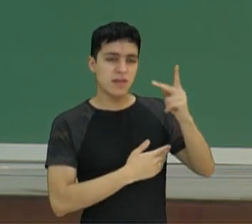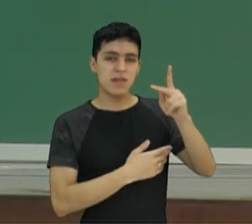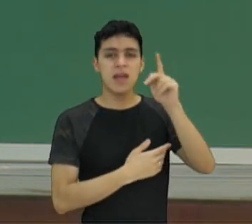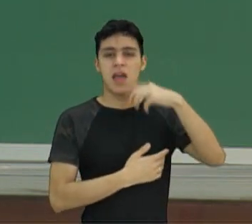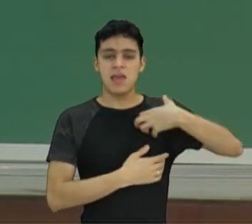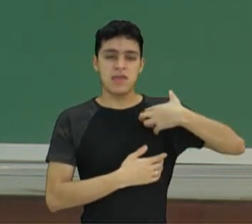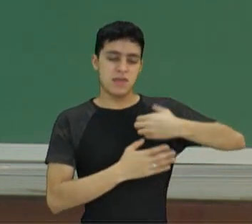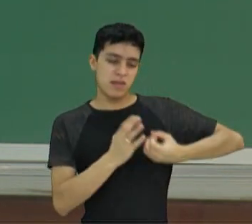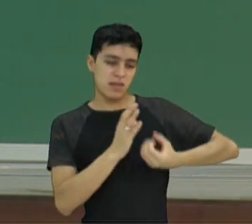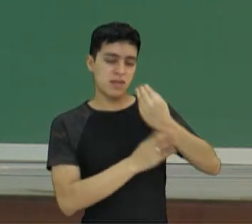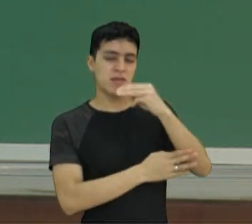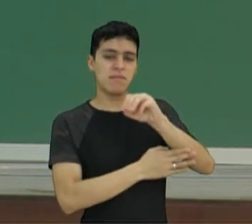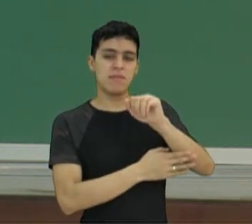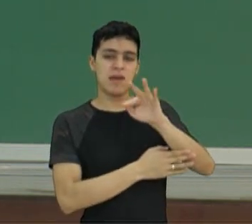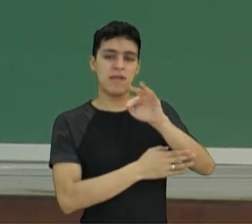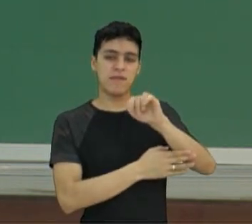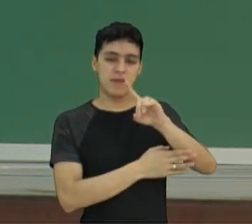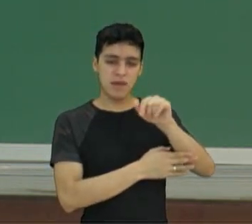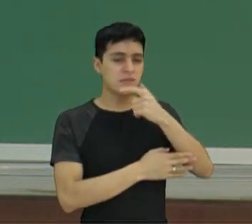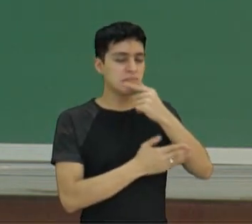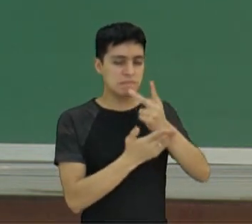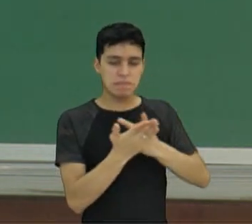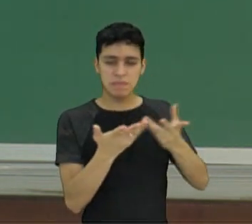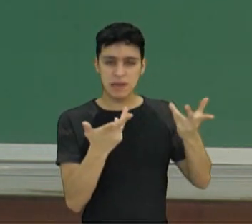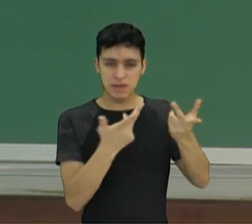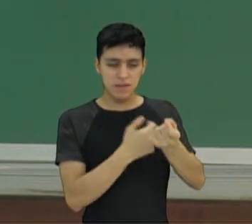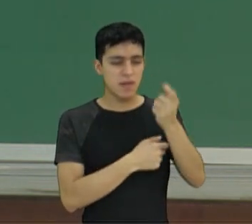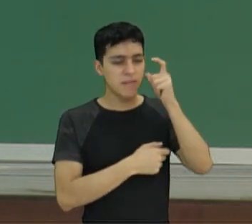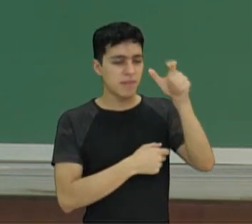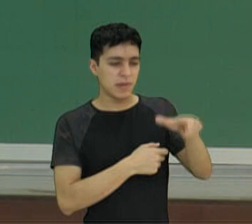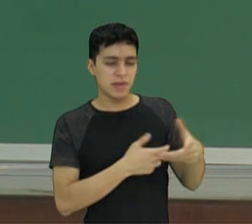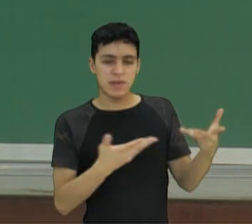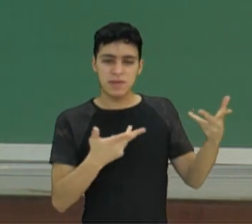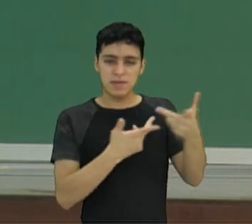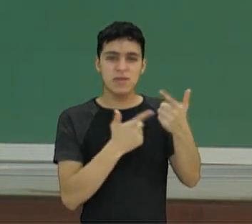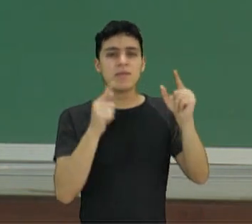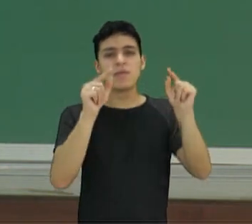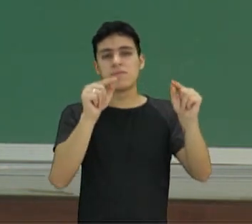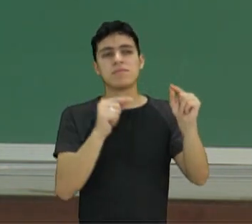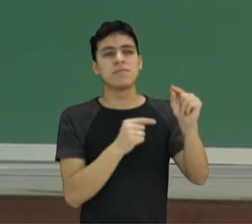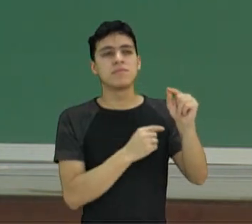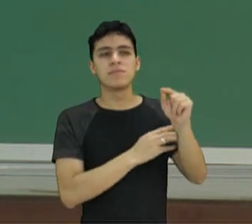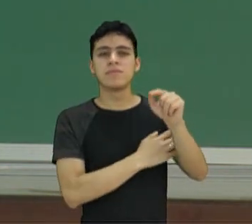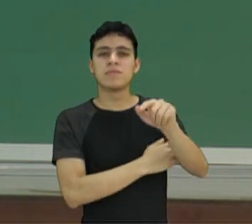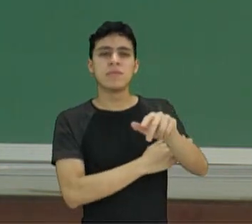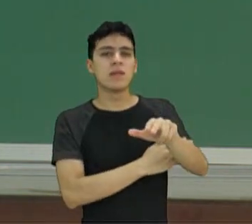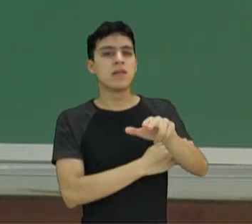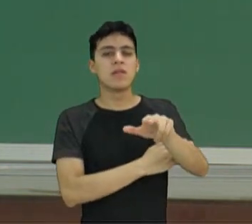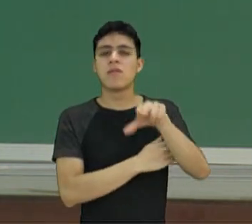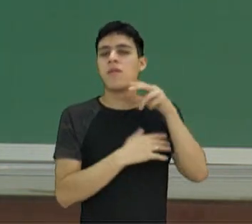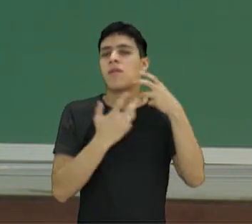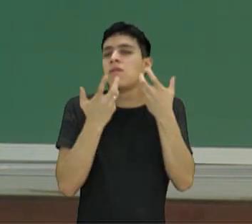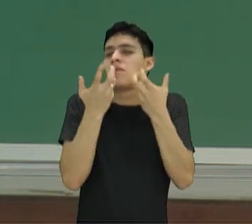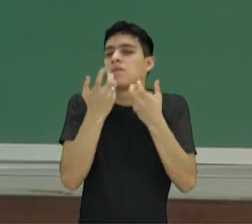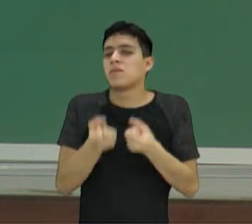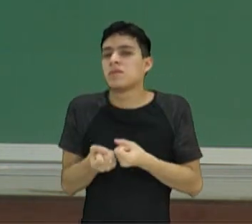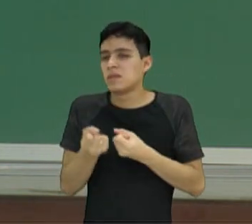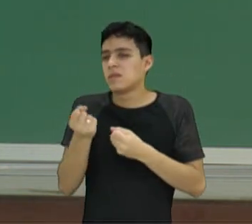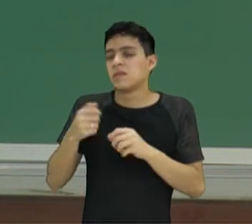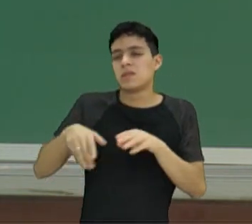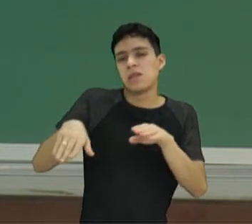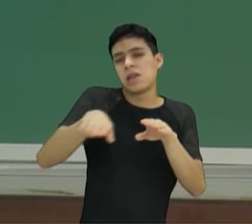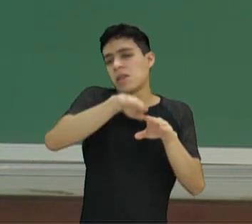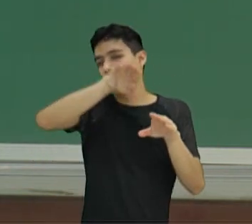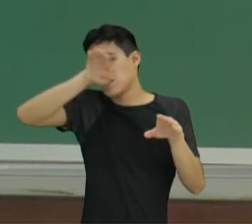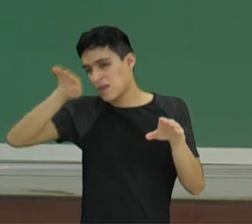Mafalda, um cartunista incrível, com uma personagem incrível, que não consegue aceitar toda a